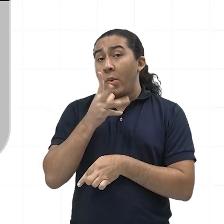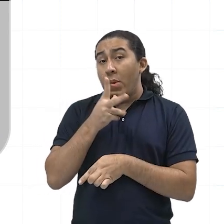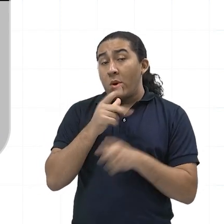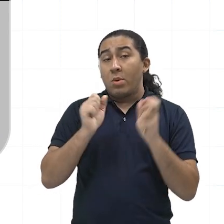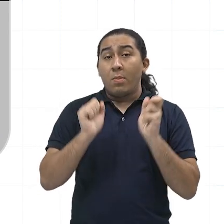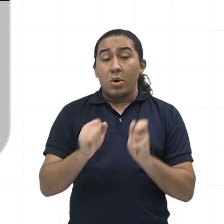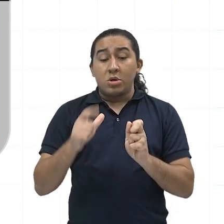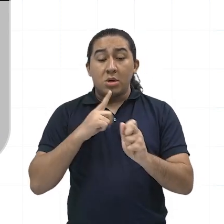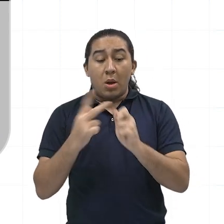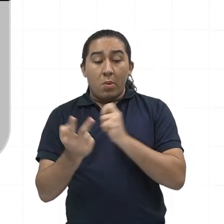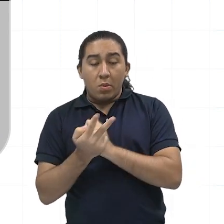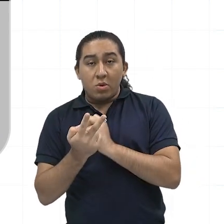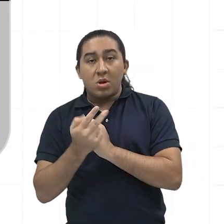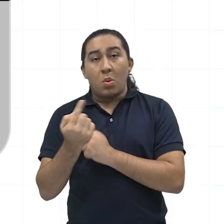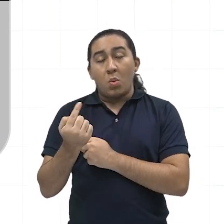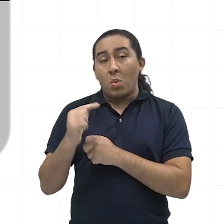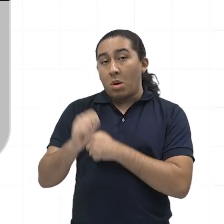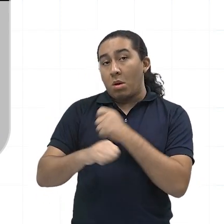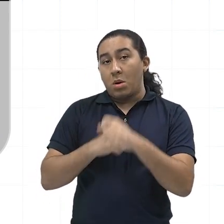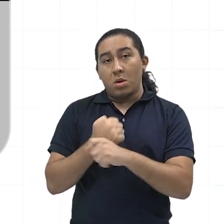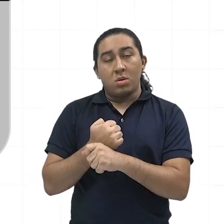um tratamento de 1 ano a 1 ano e meio.